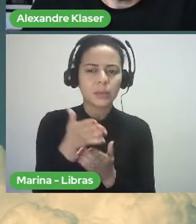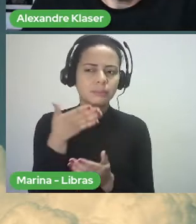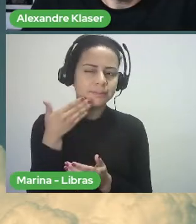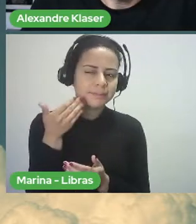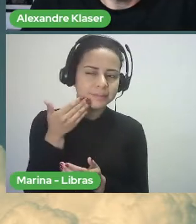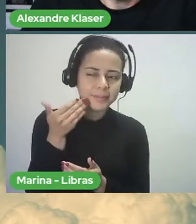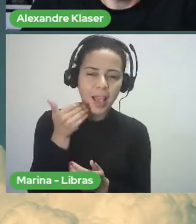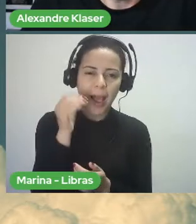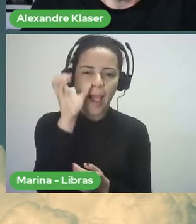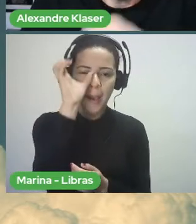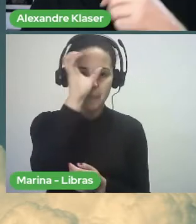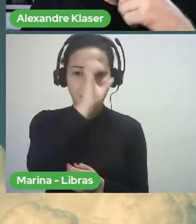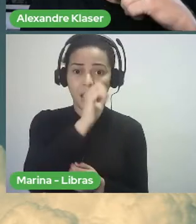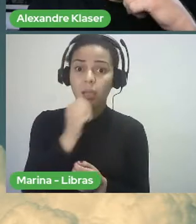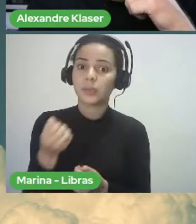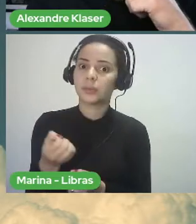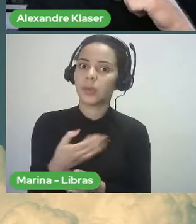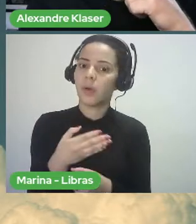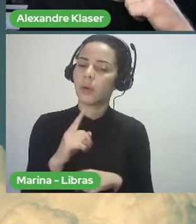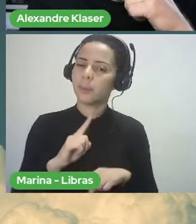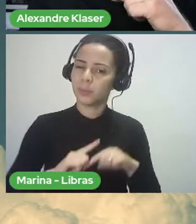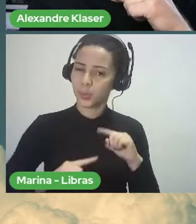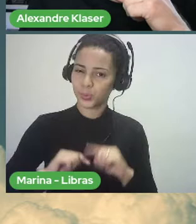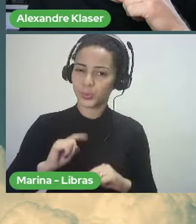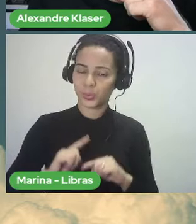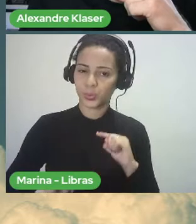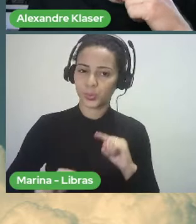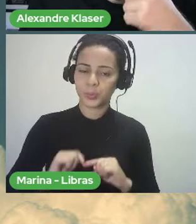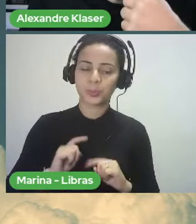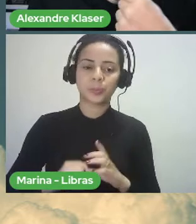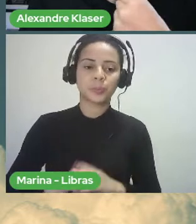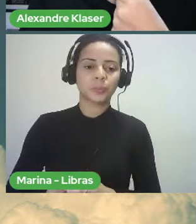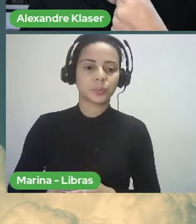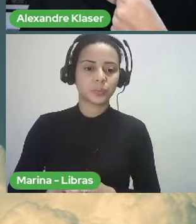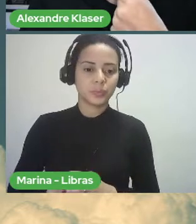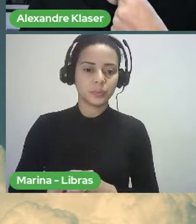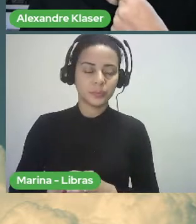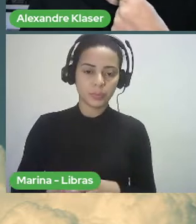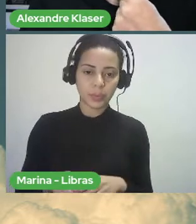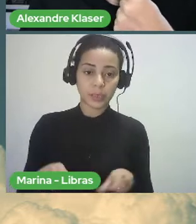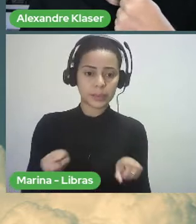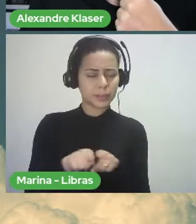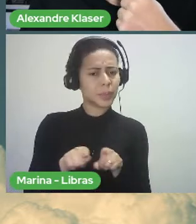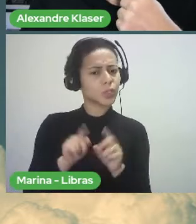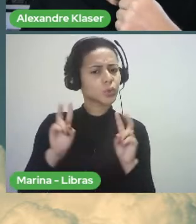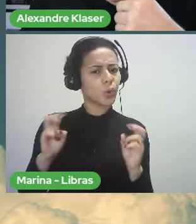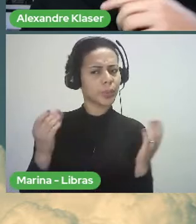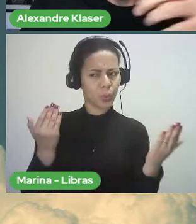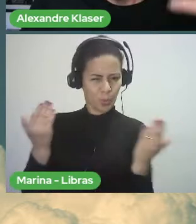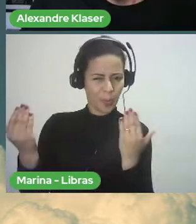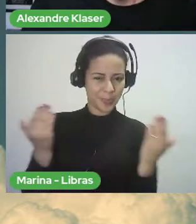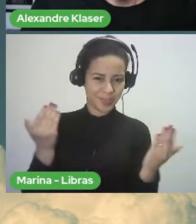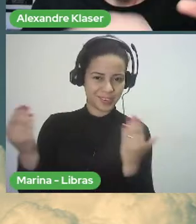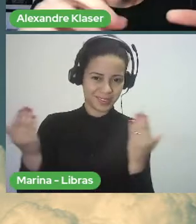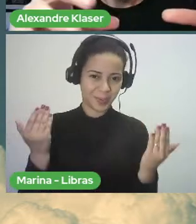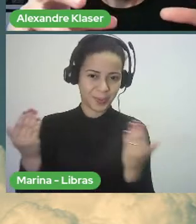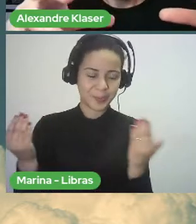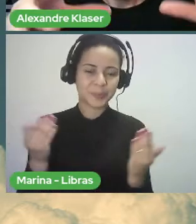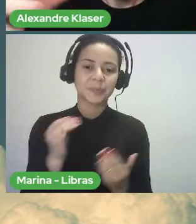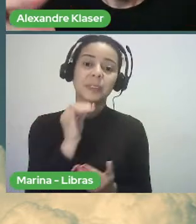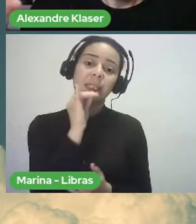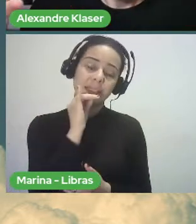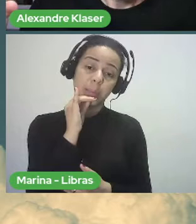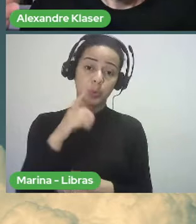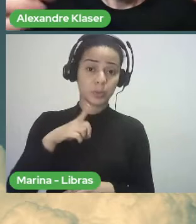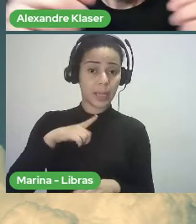aprender sobre o que está acontecendo. Numa visão comparativa em relação ao que se faz tradicionalmente, como eu falei antes, a gente tem um projeto que ele tem